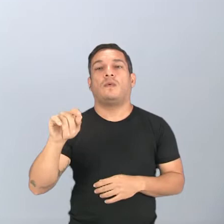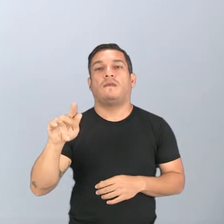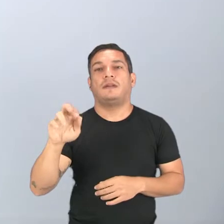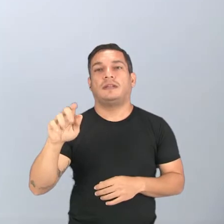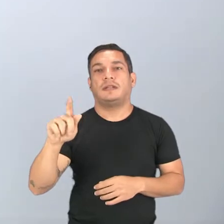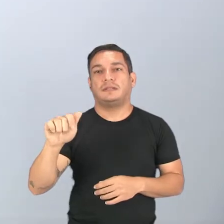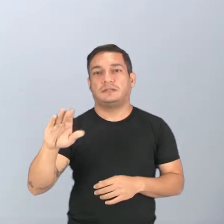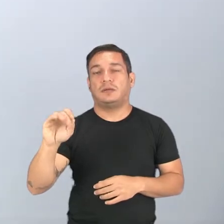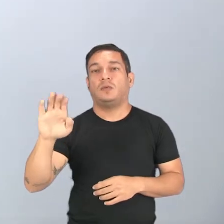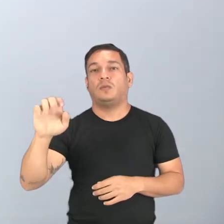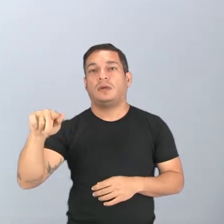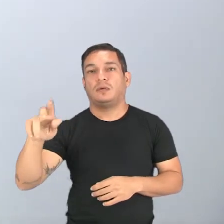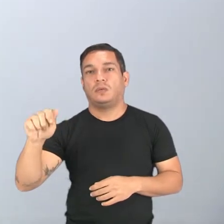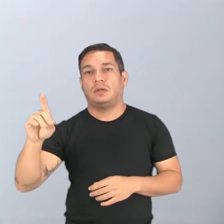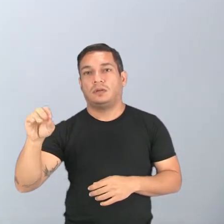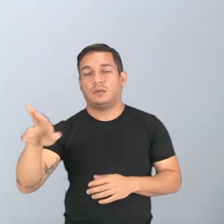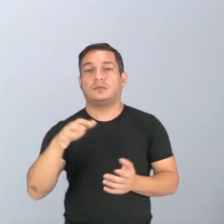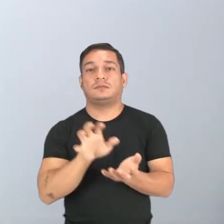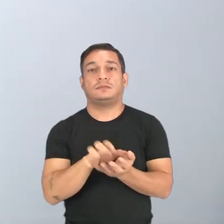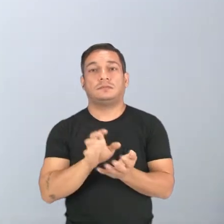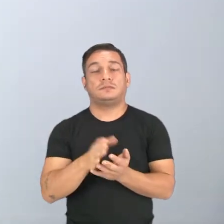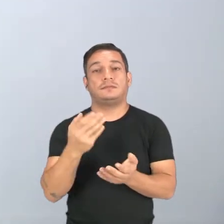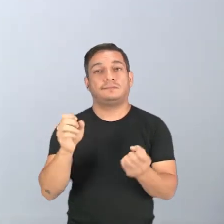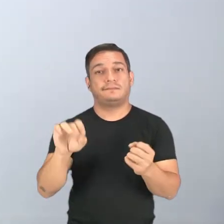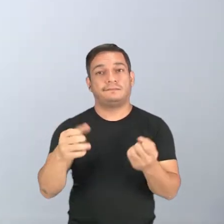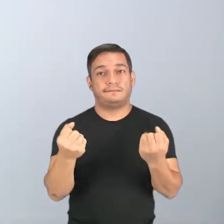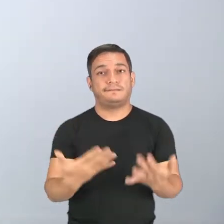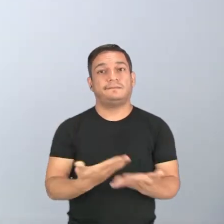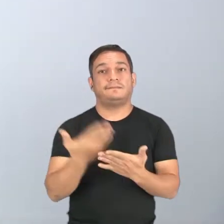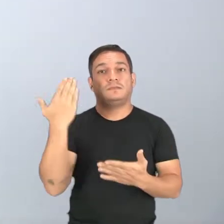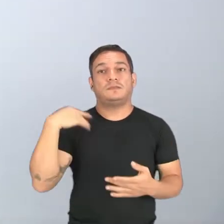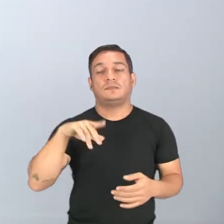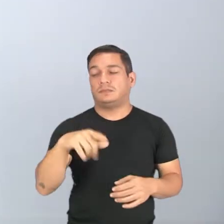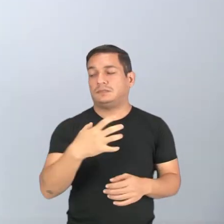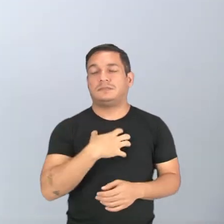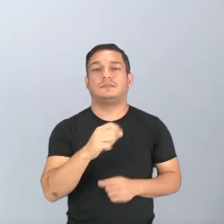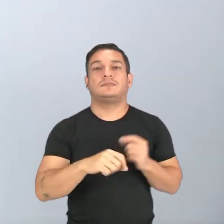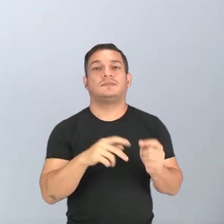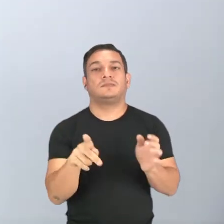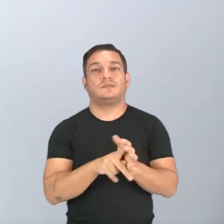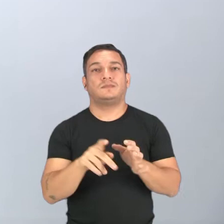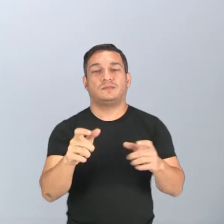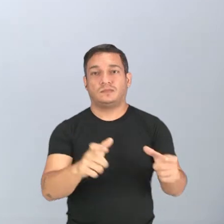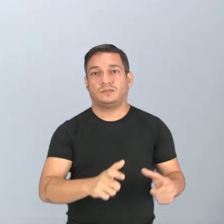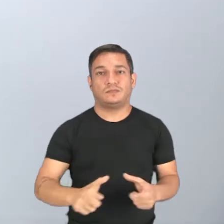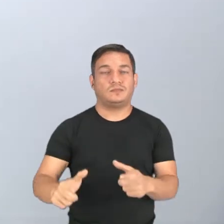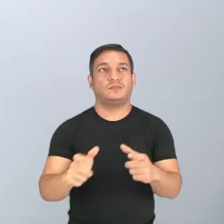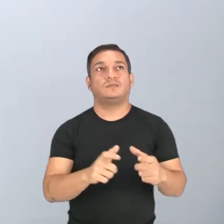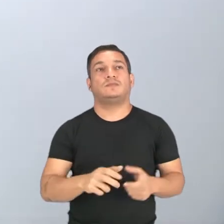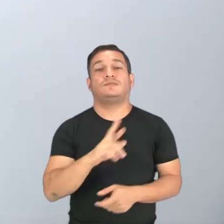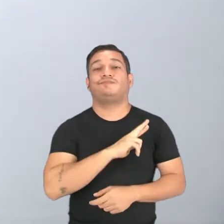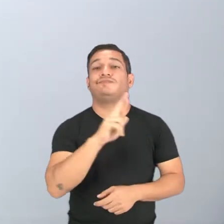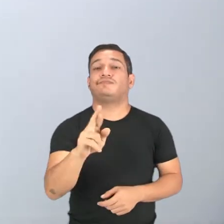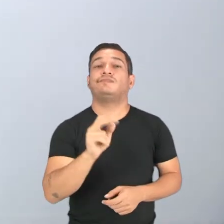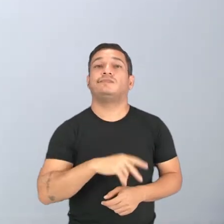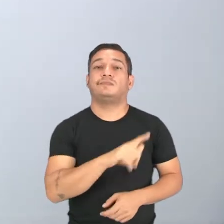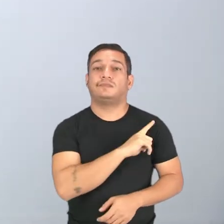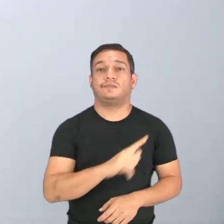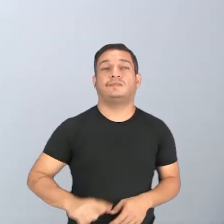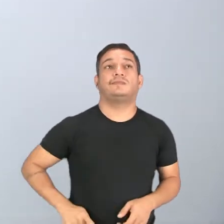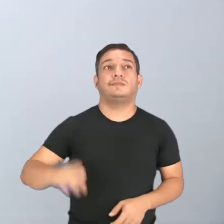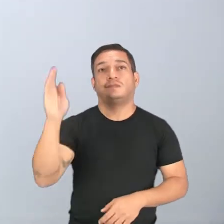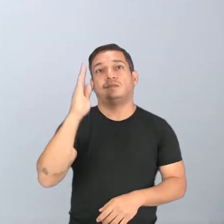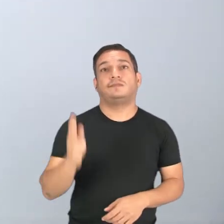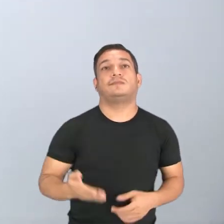Equador, lá em Pernambuco, como eu citei na aula passada, em que os pernambucanos não se sentiam pertencentes, não se sentiam representados pelo governo